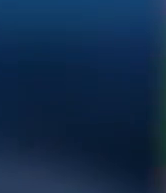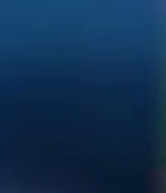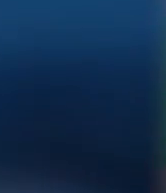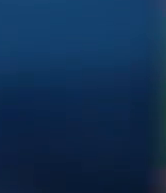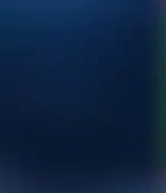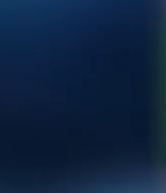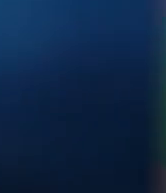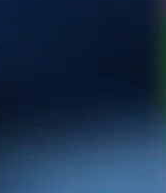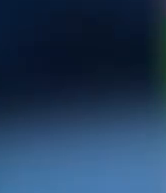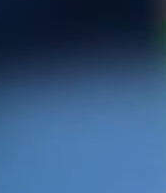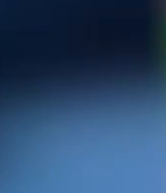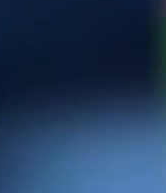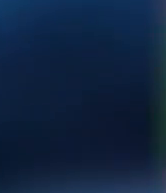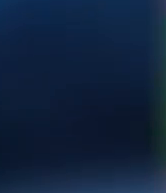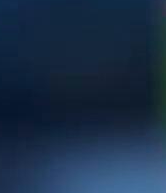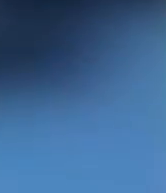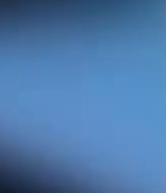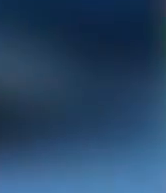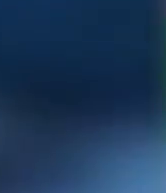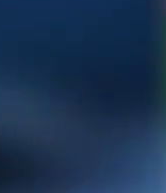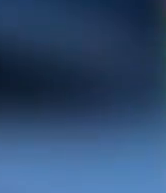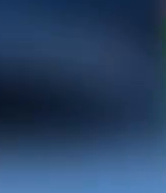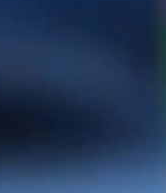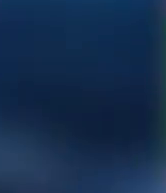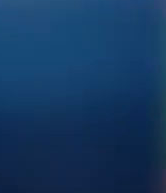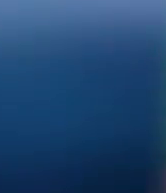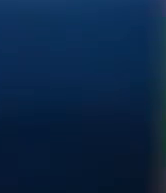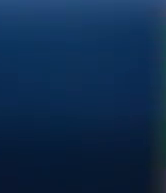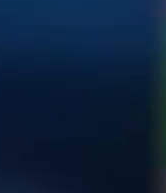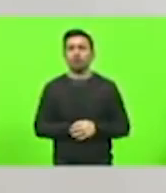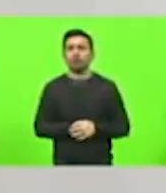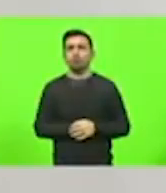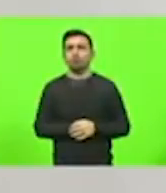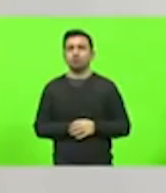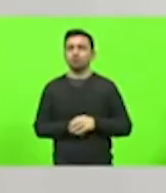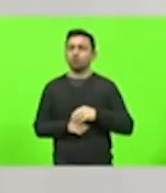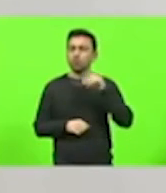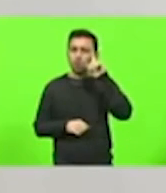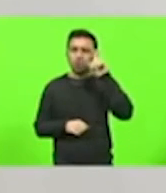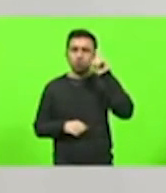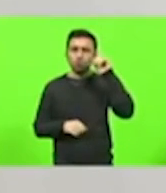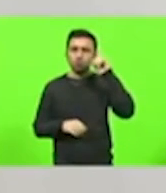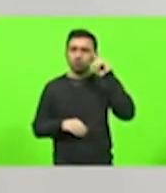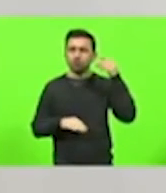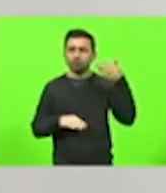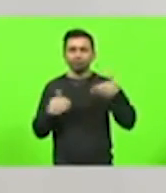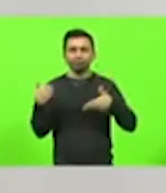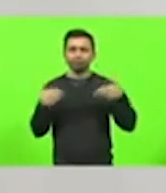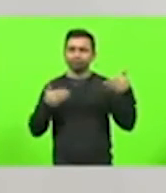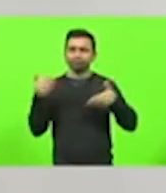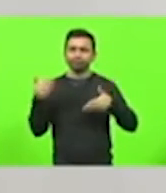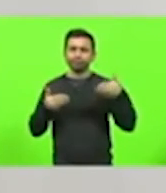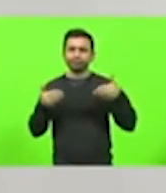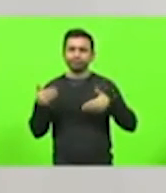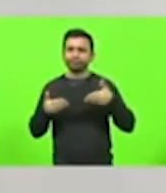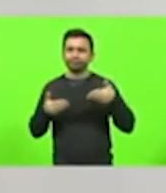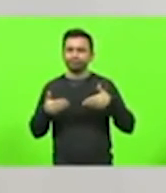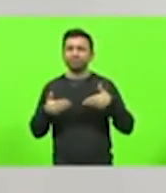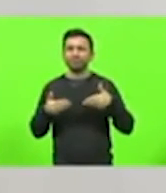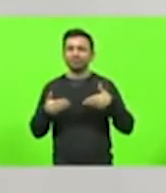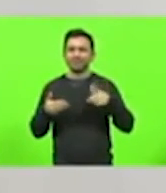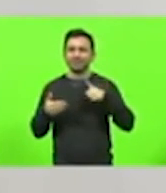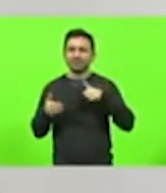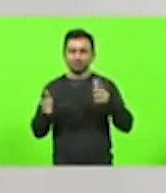mais andar Bom dia aonde desce todo dia milhares de container